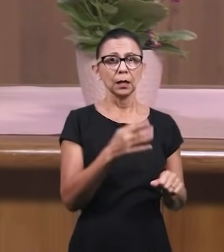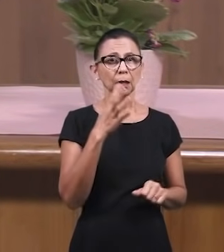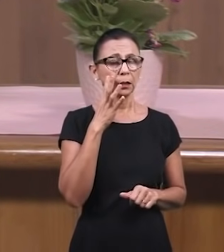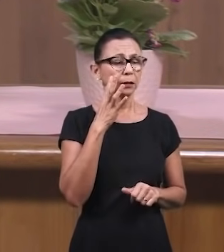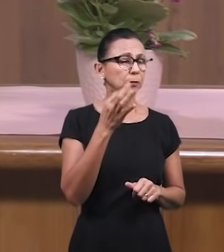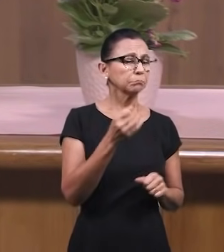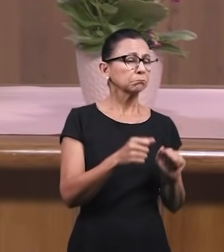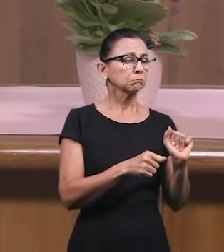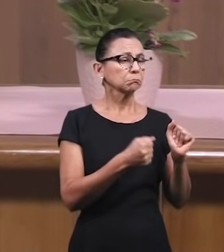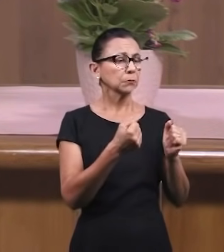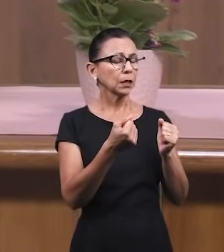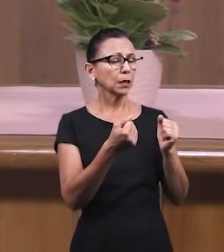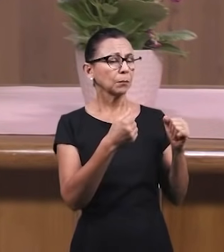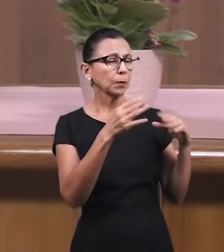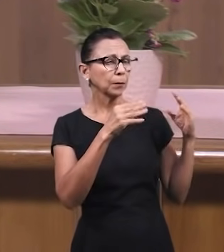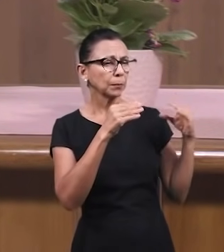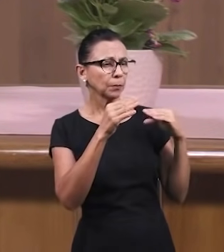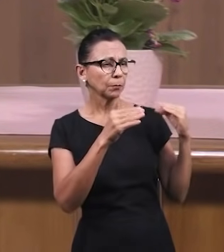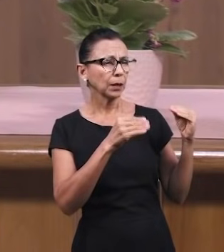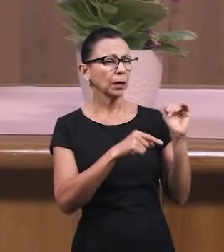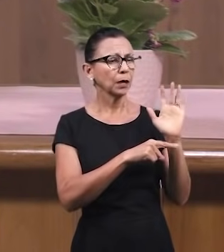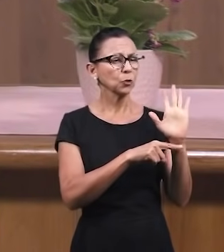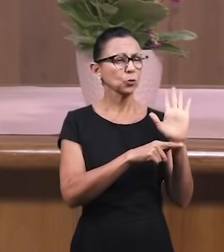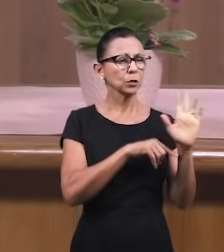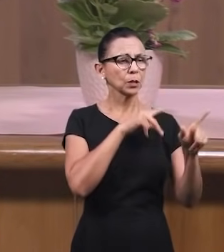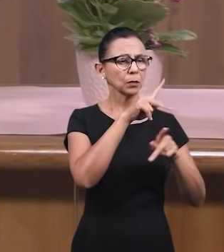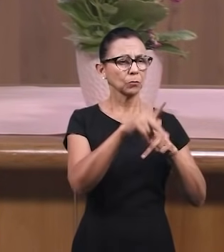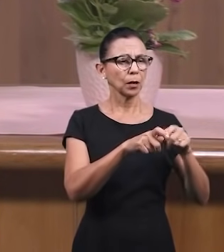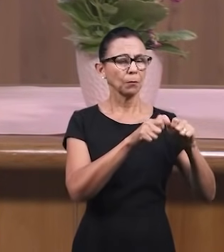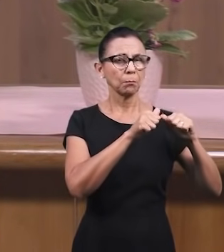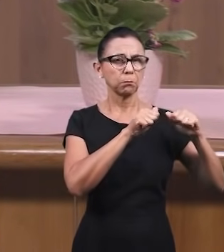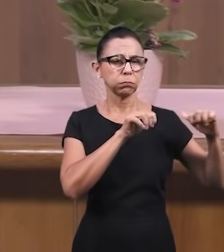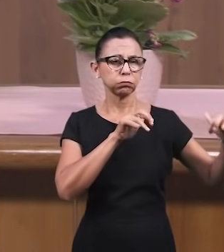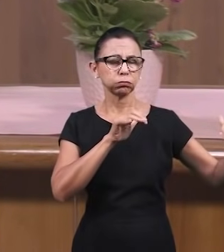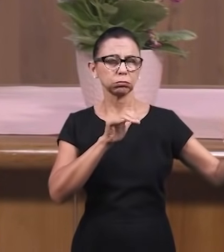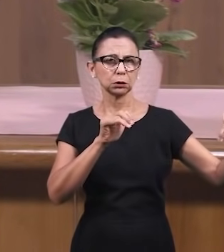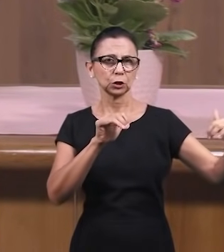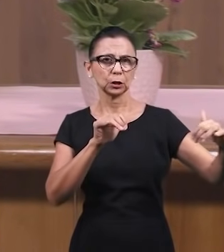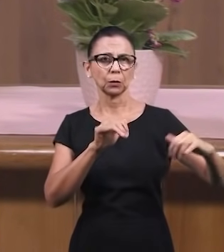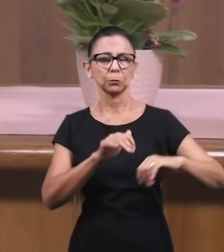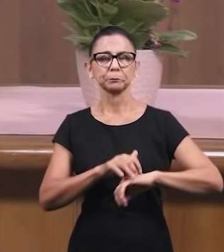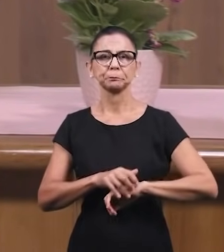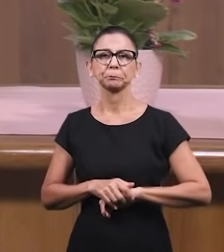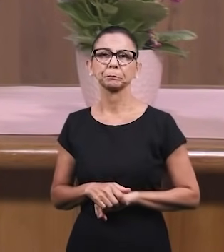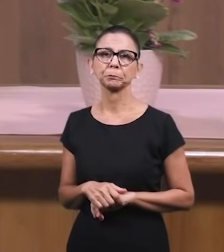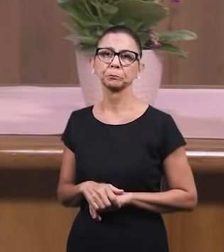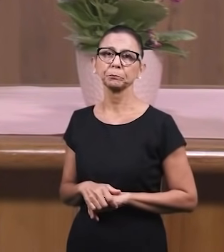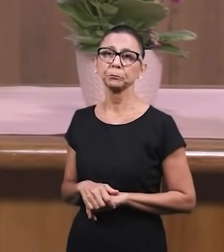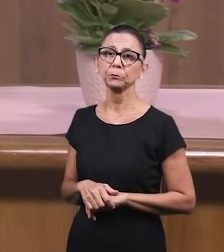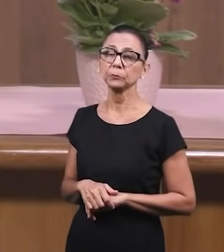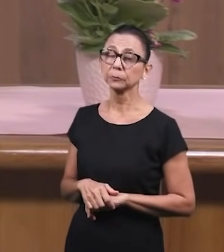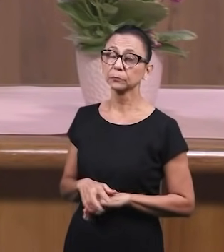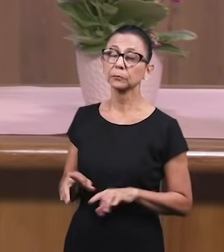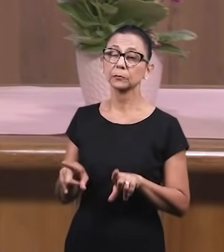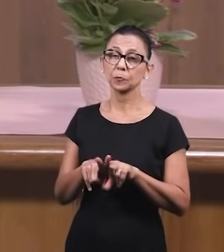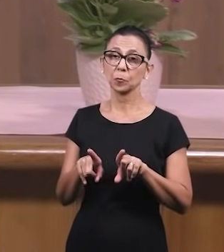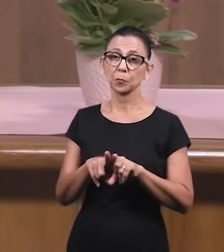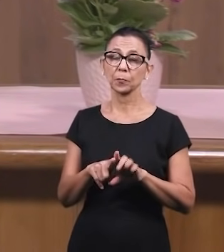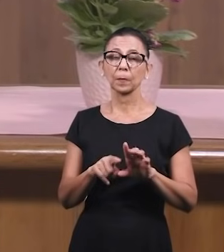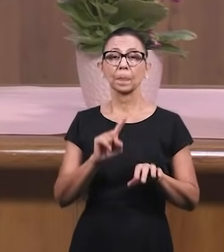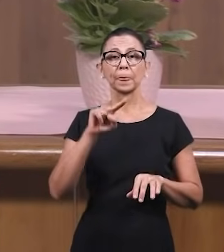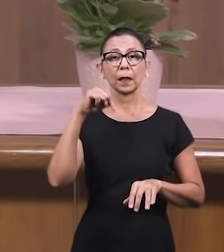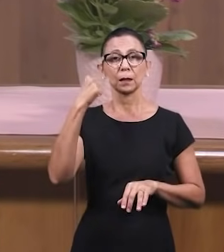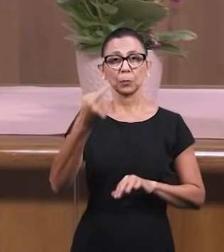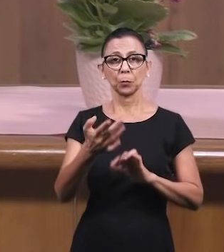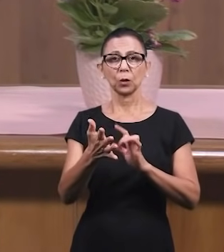que o seguem e aqueles que o buscam. E segundo, a palavra diz que Jesus foi orar no